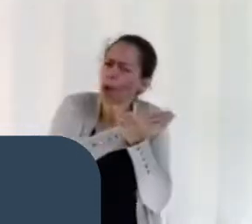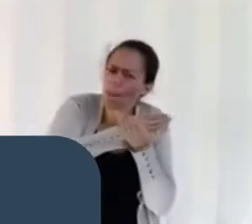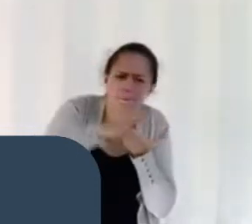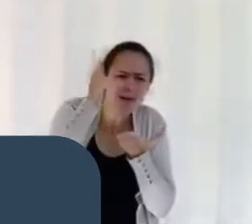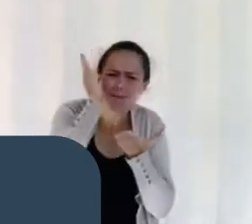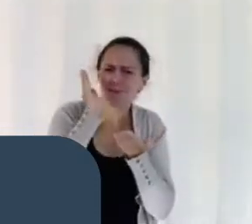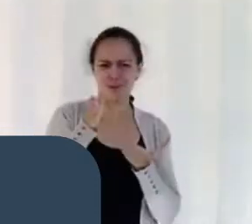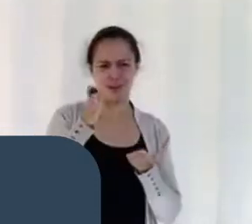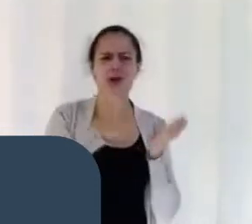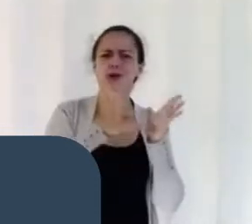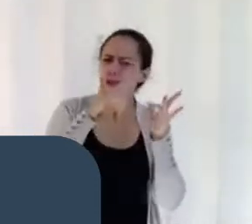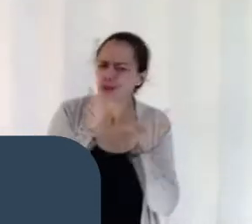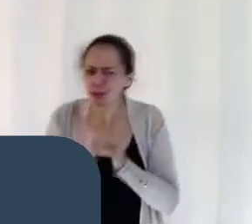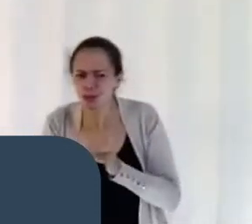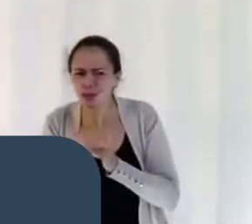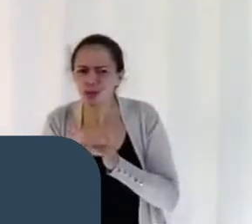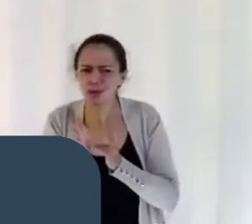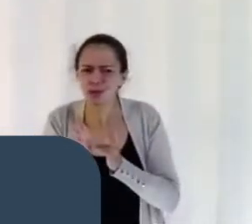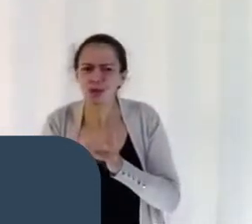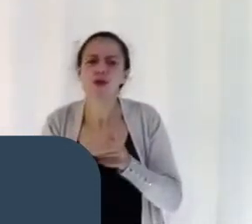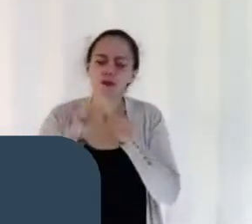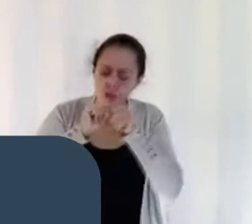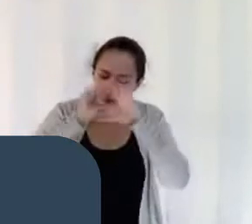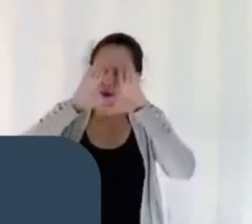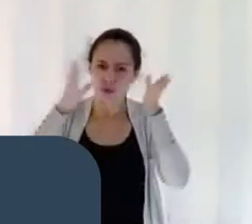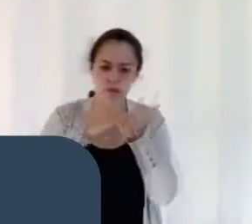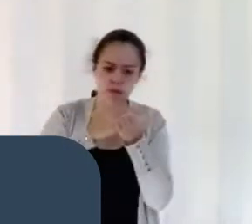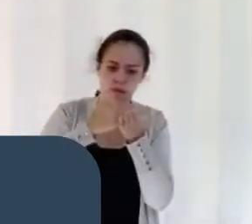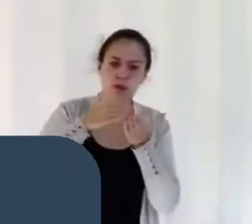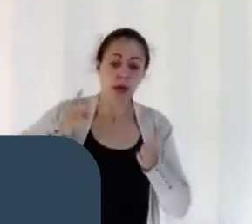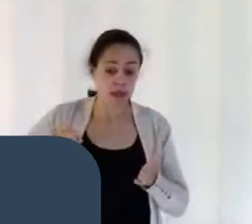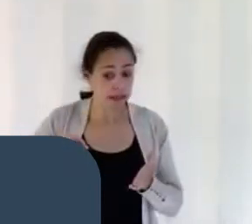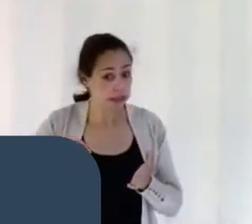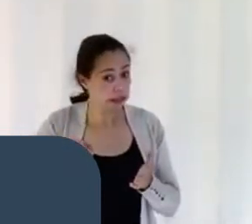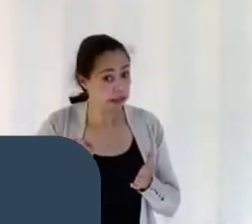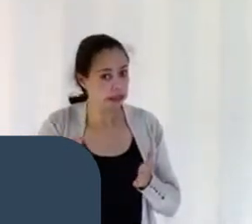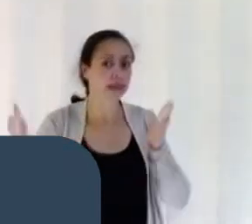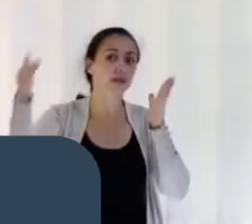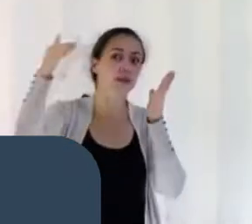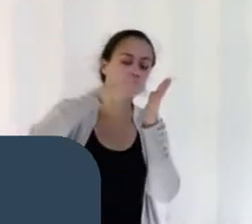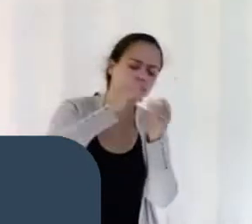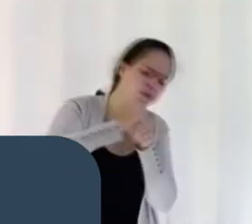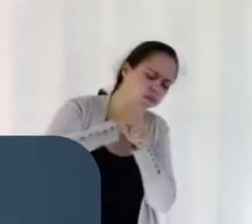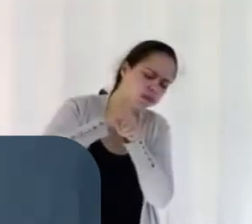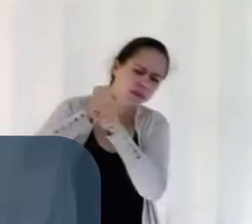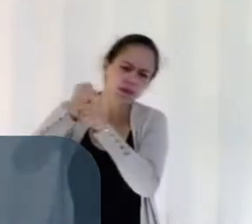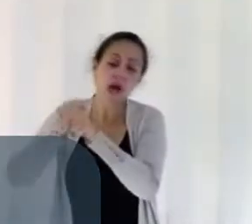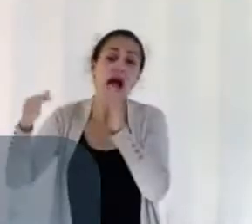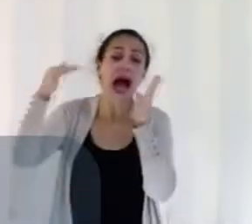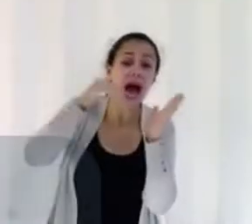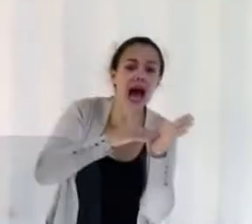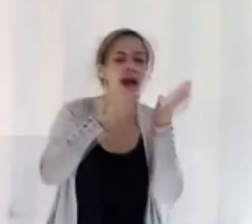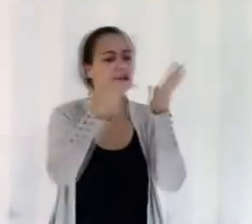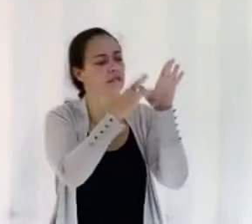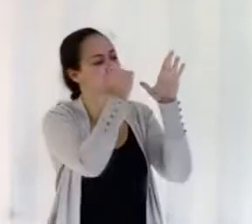esse Jesus, ele é superior não só aos profetas, mas também aos anjos. Que por meio disso